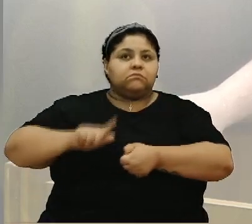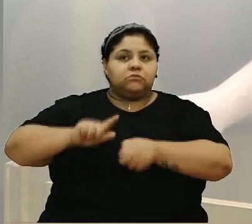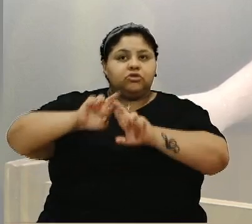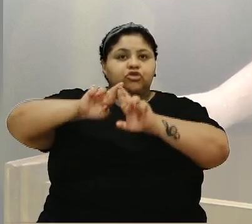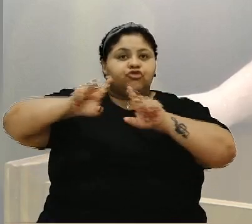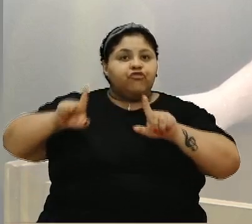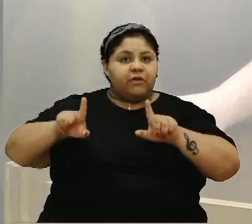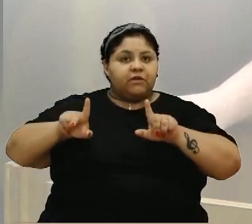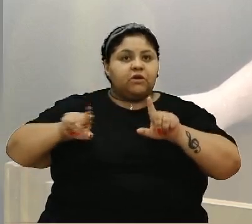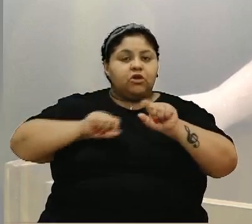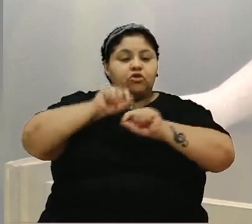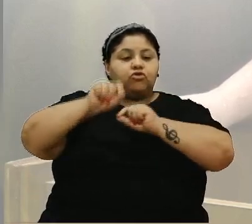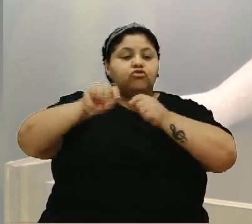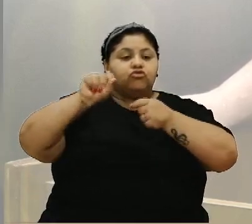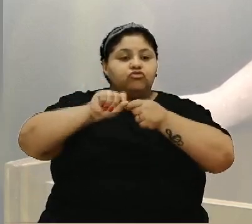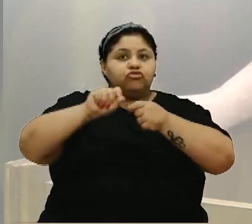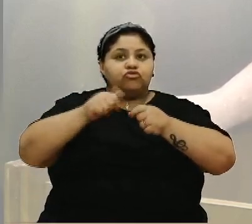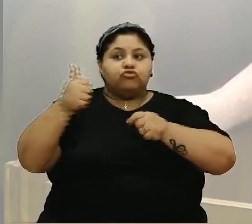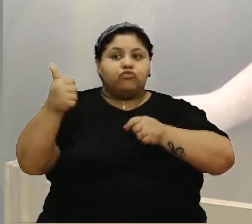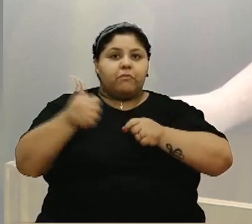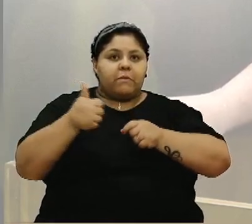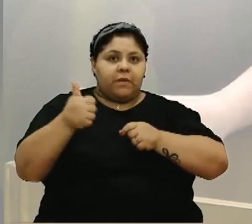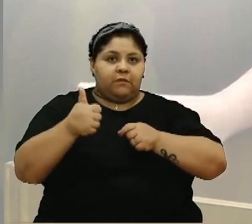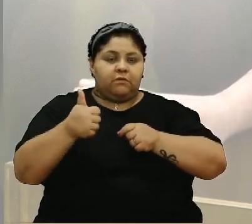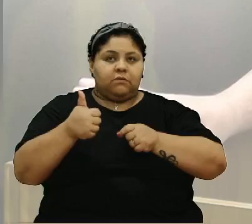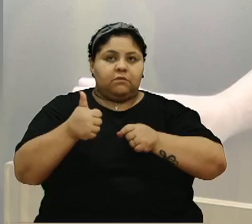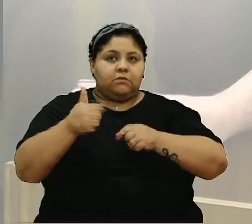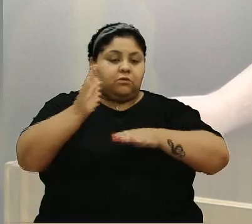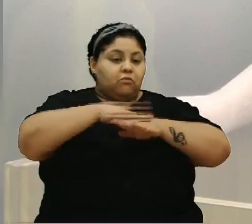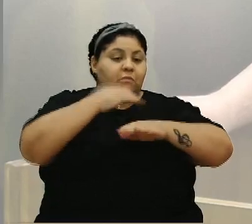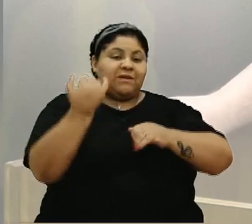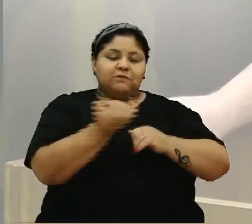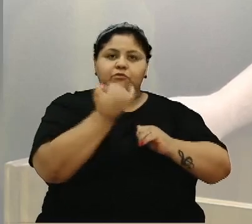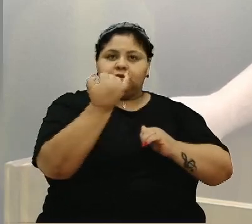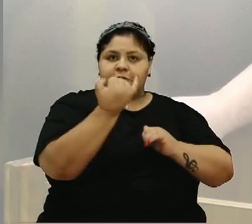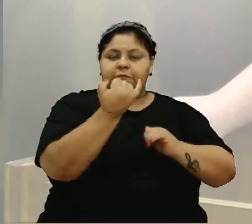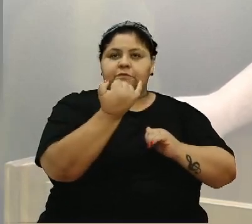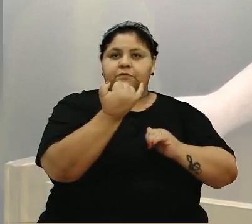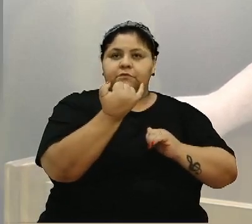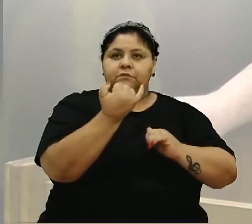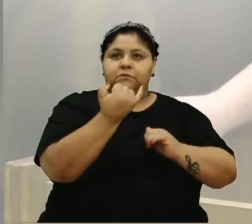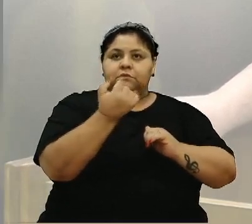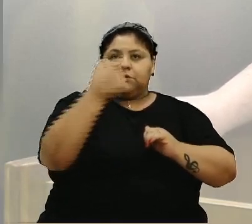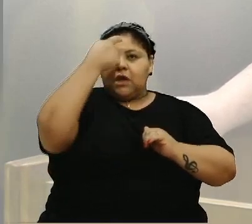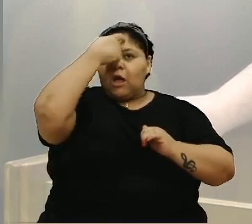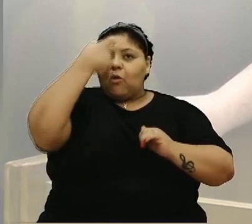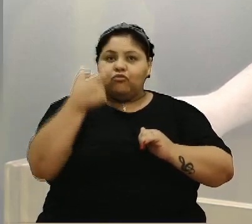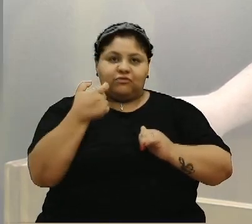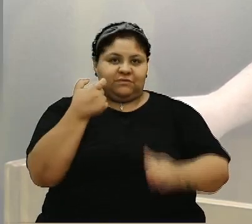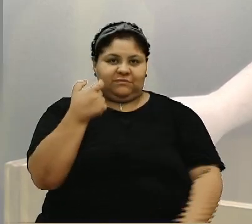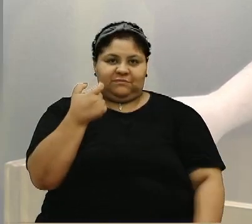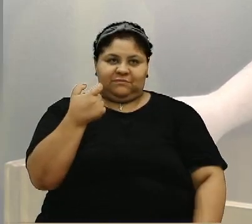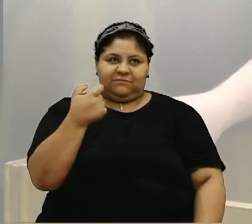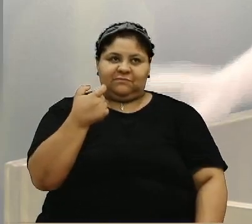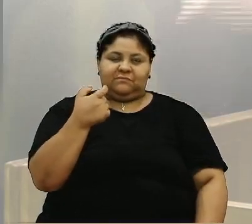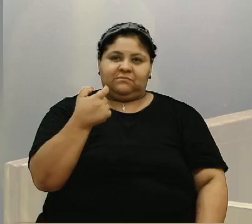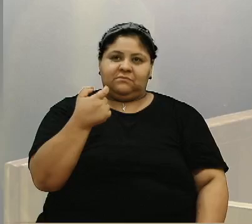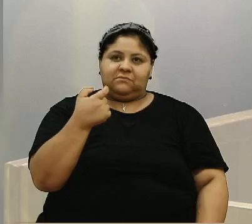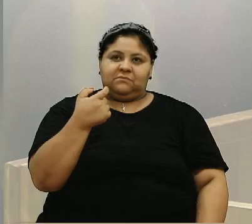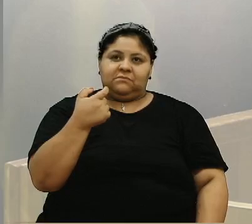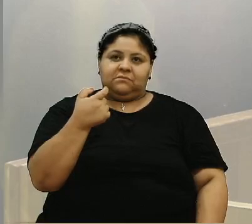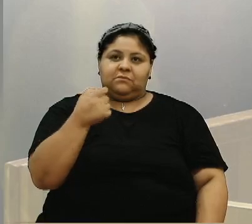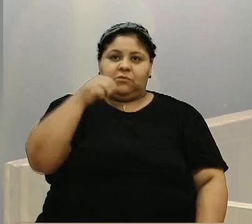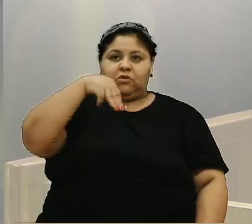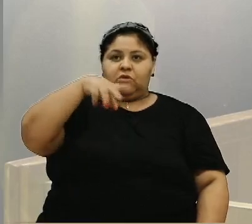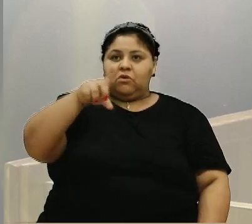diferente do que foi feito nesse primeiro. E o mais importante disso tudo é a consciência disso. Quando o